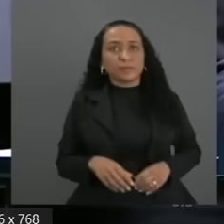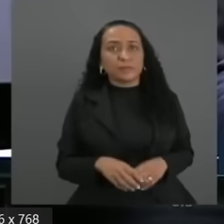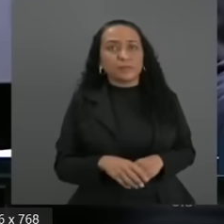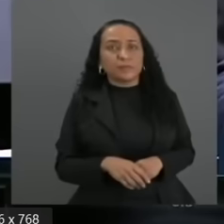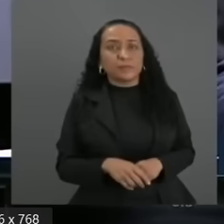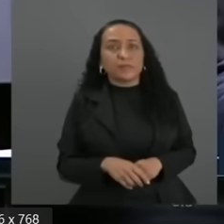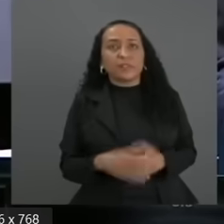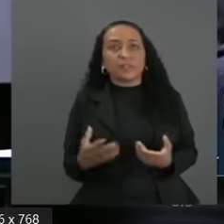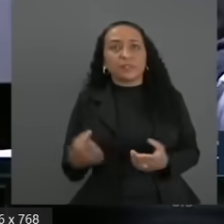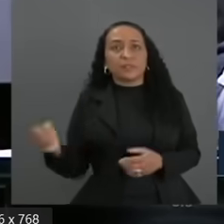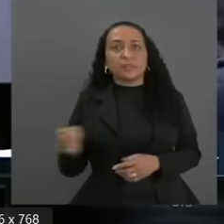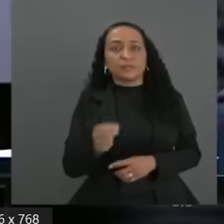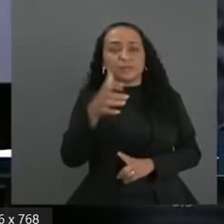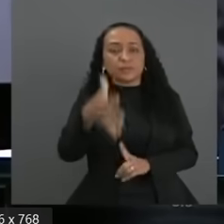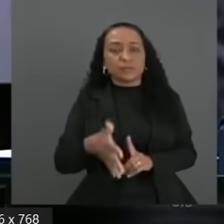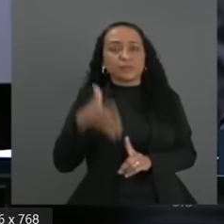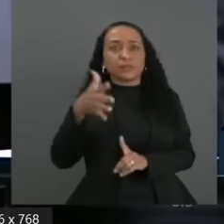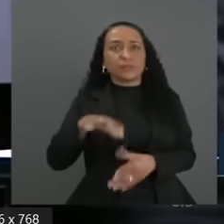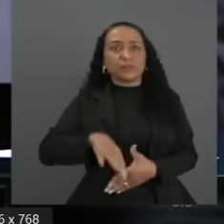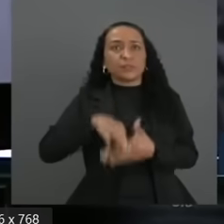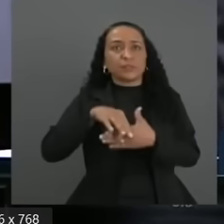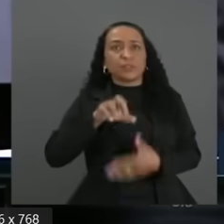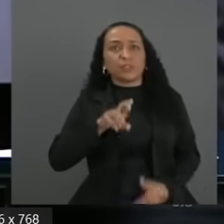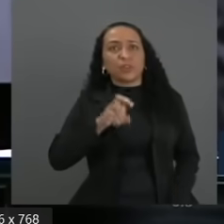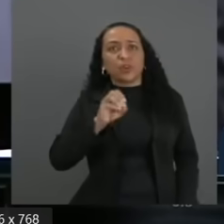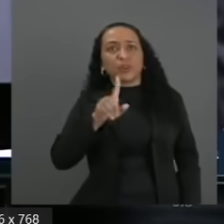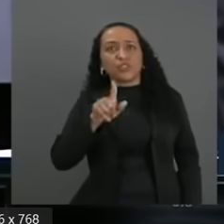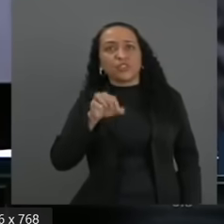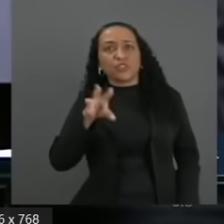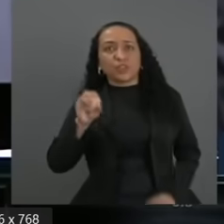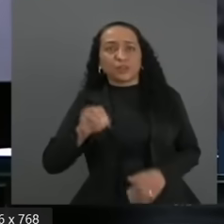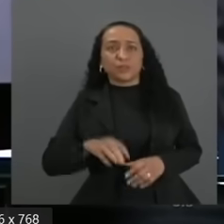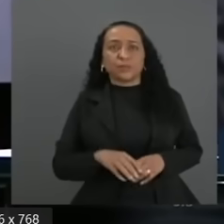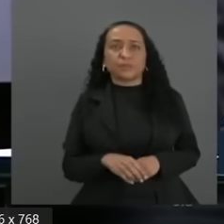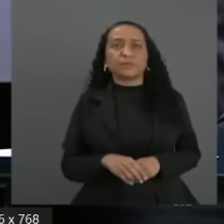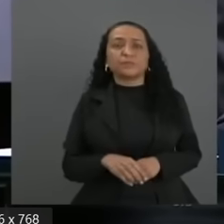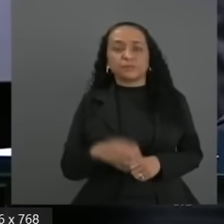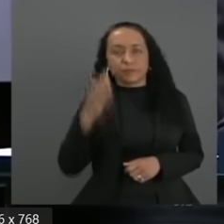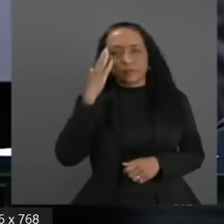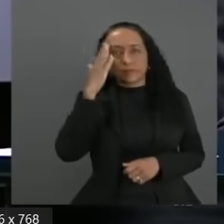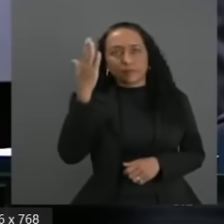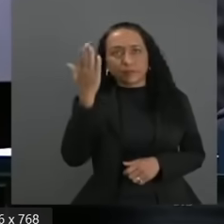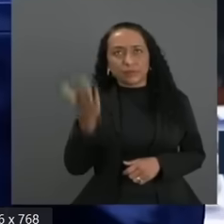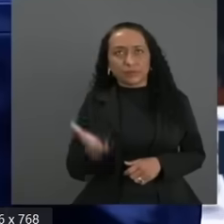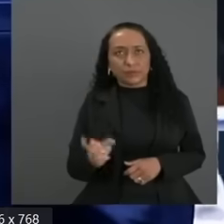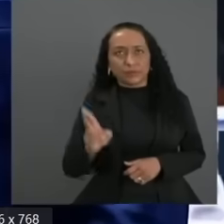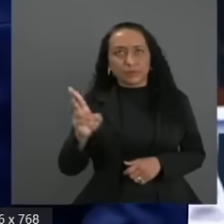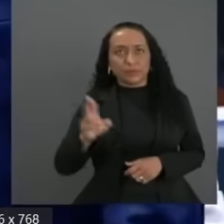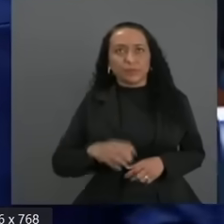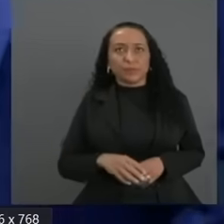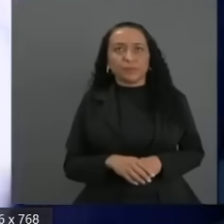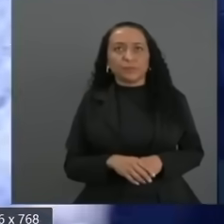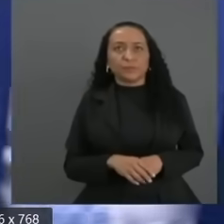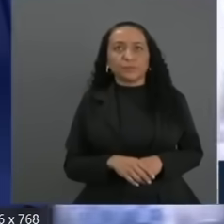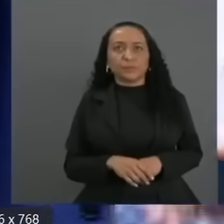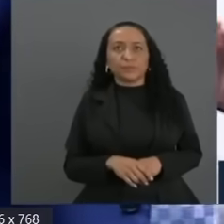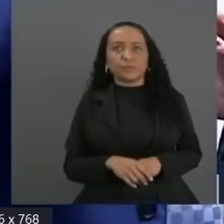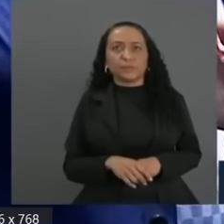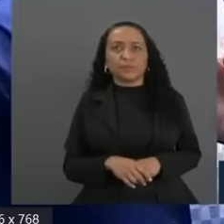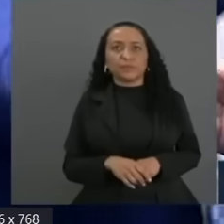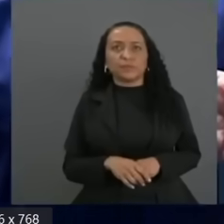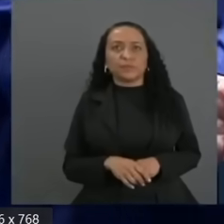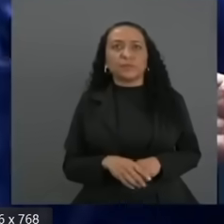Conceda a palavra ao líder Rogério Marinho. Ô, presidente. Agradeço a Vossa Excelência. E não querendo